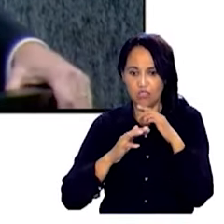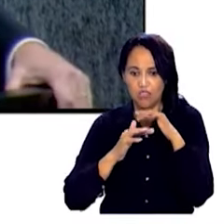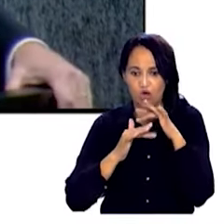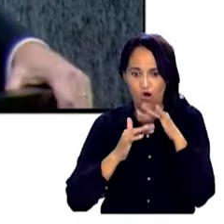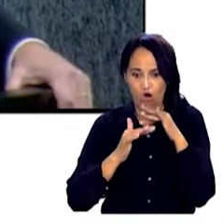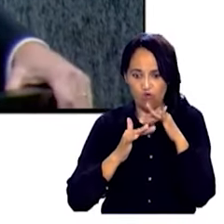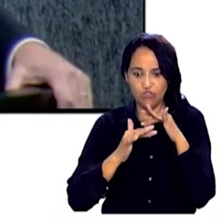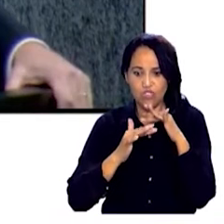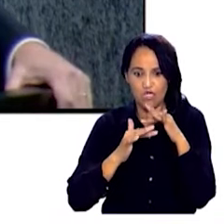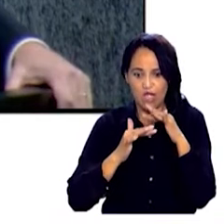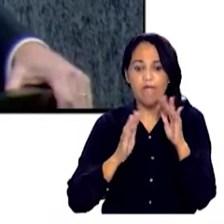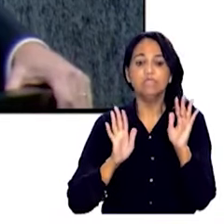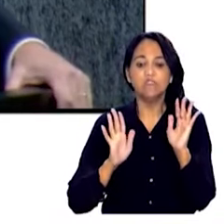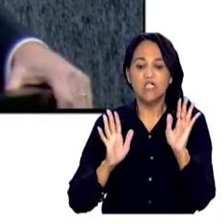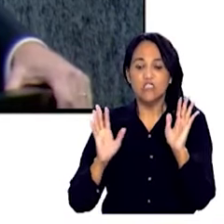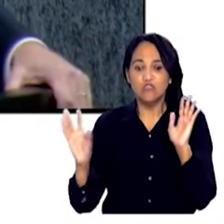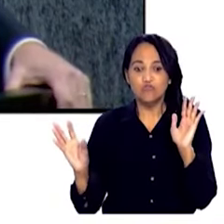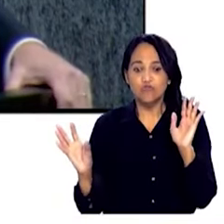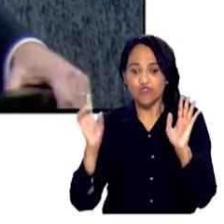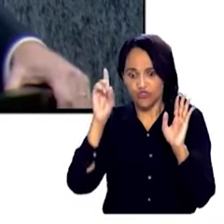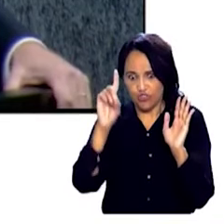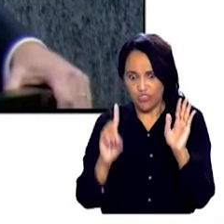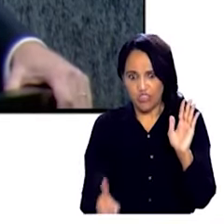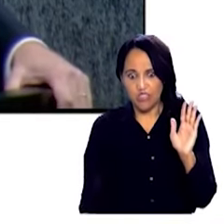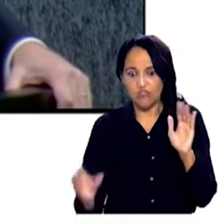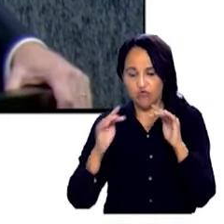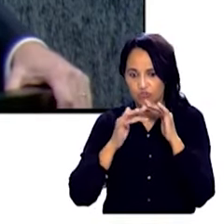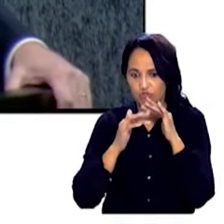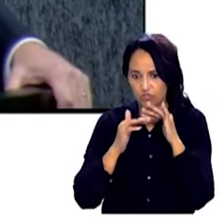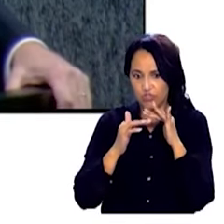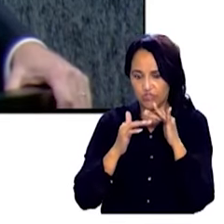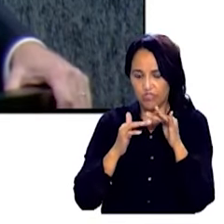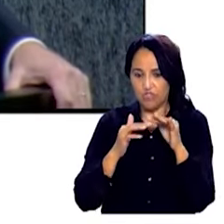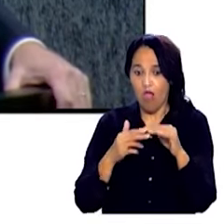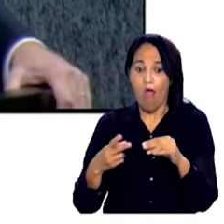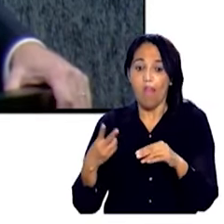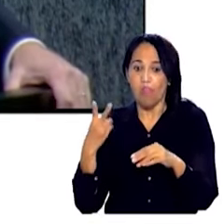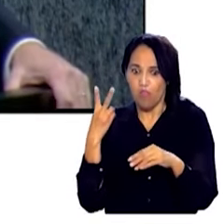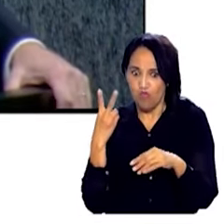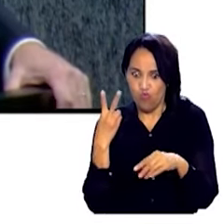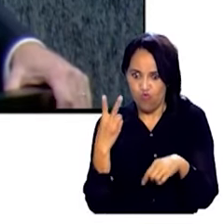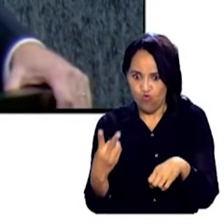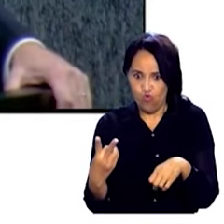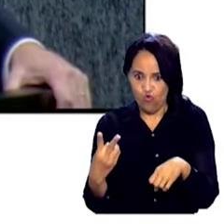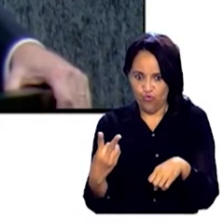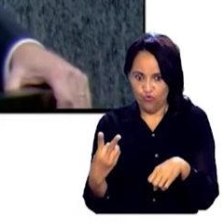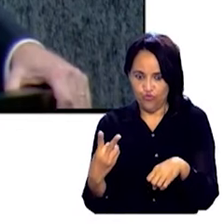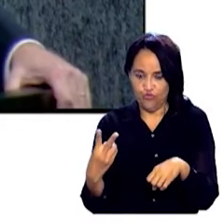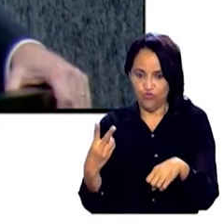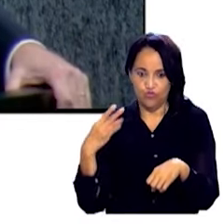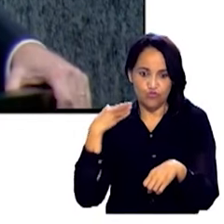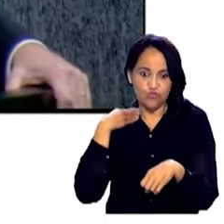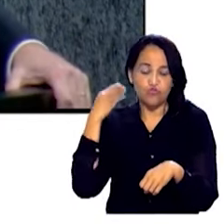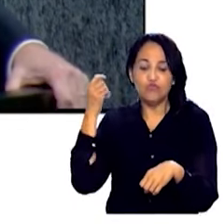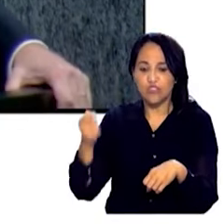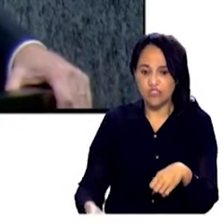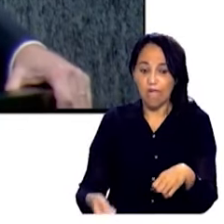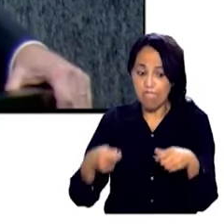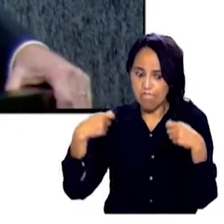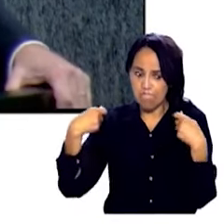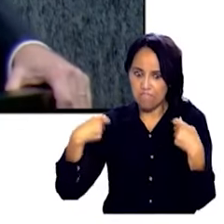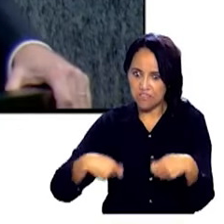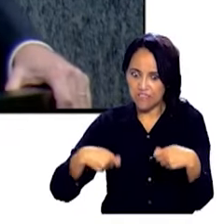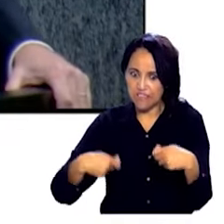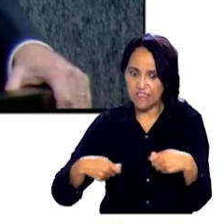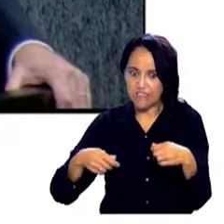é aplicado ah os dois juízes escoceses têm que estar presentes no no painel e e é engraçado porque eles